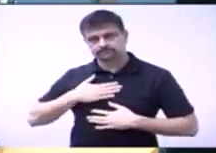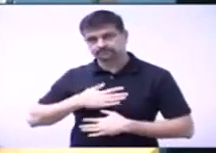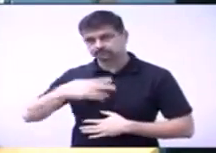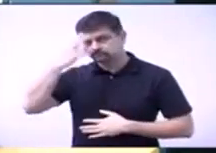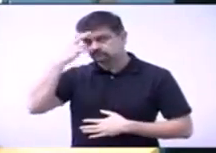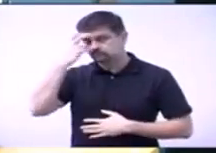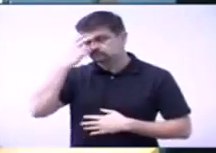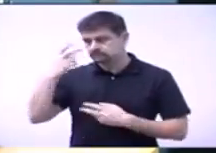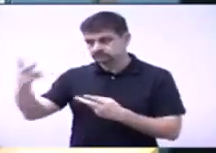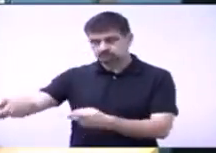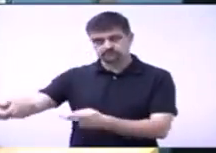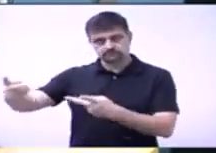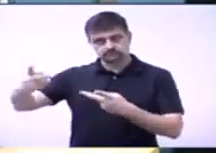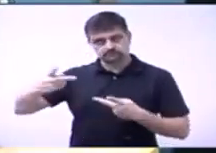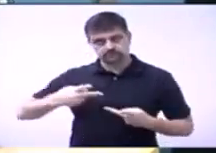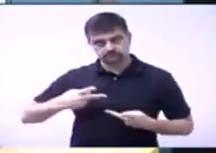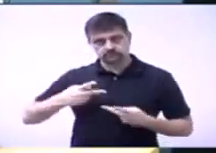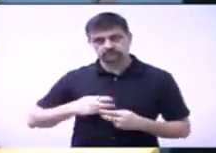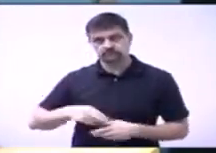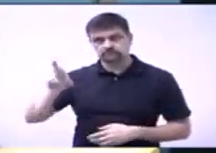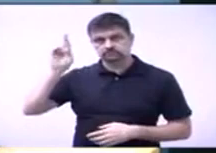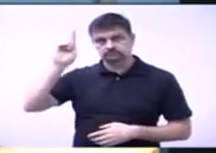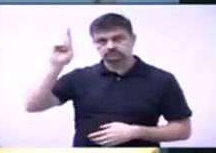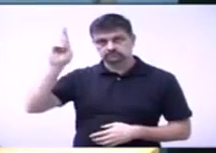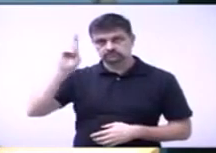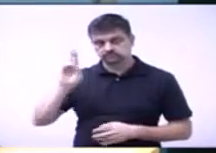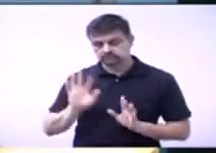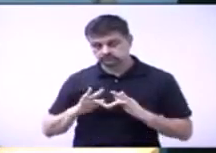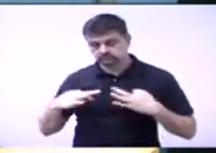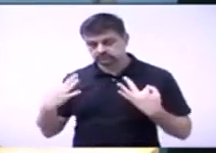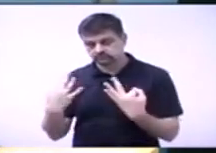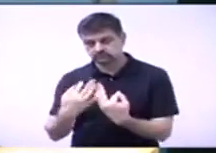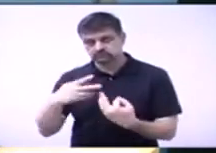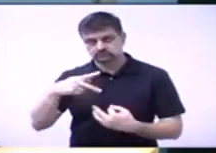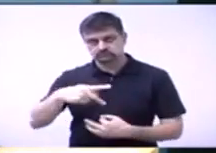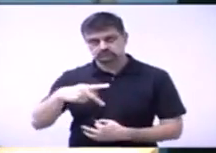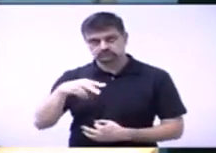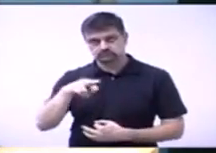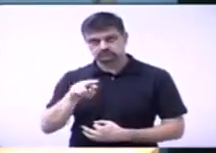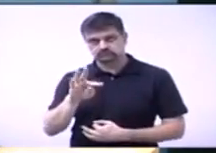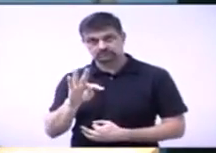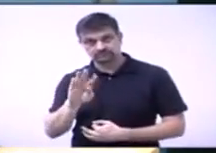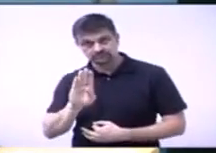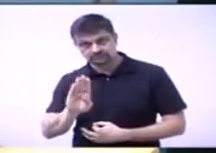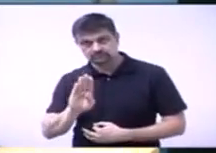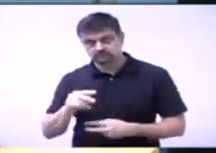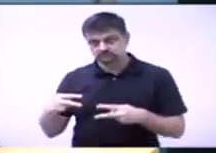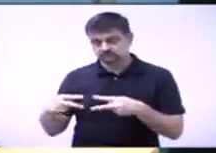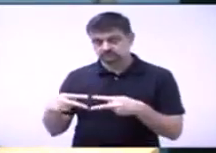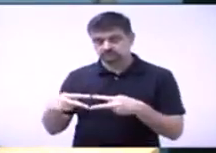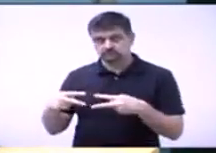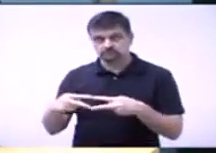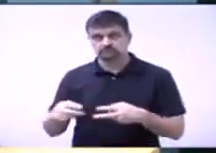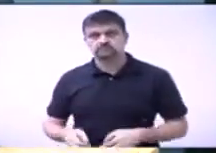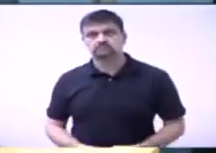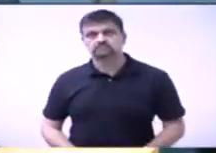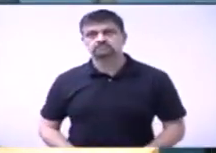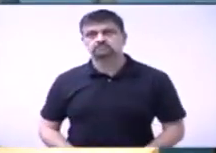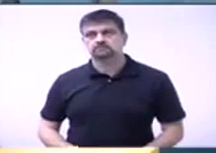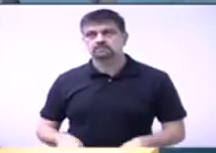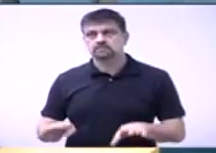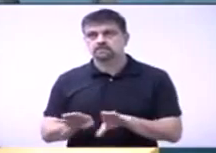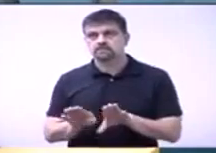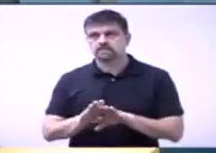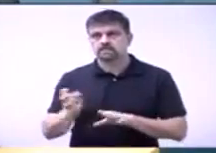como líder de bancada e em nome da família PRTB Paulínia. Quero também